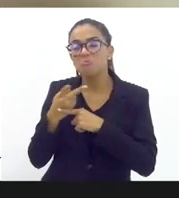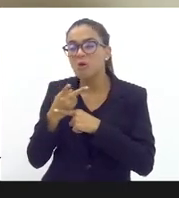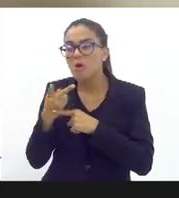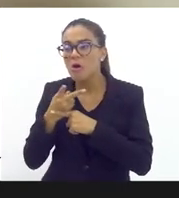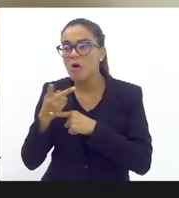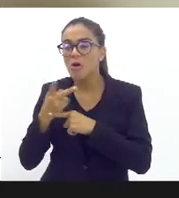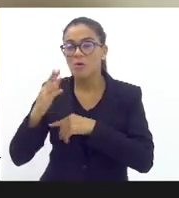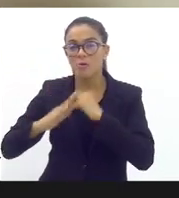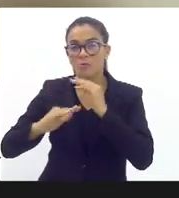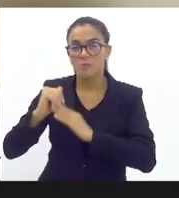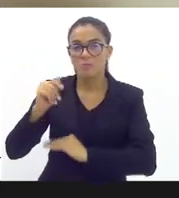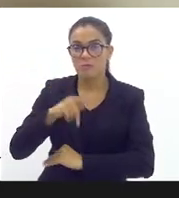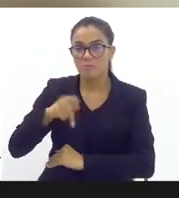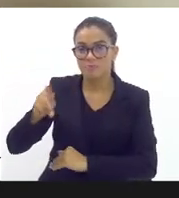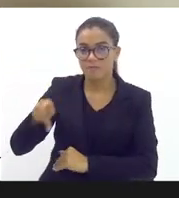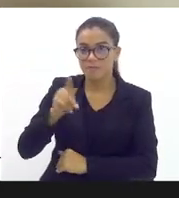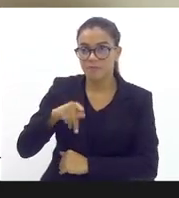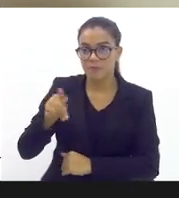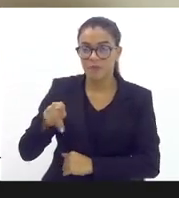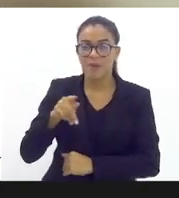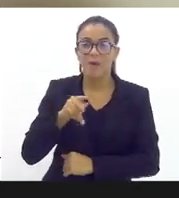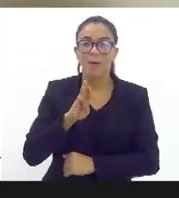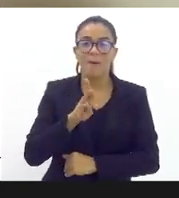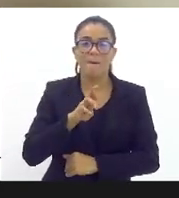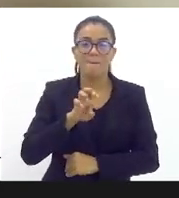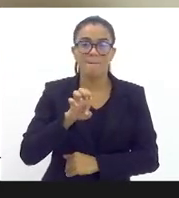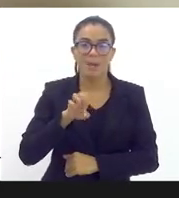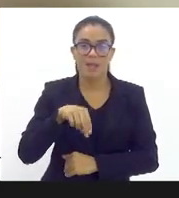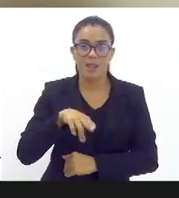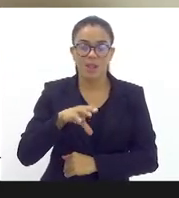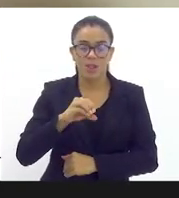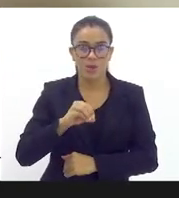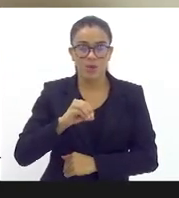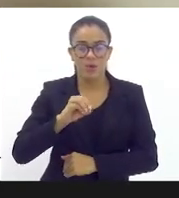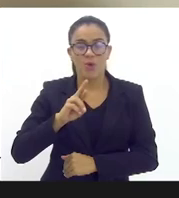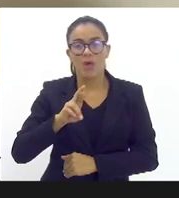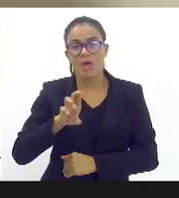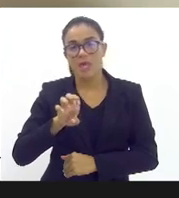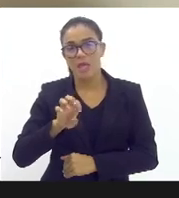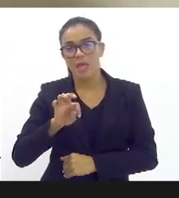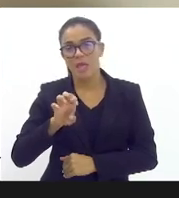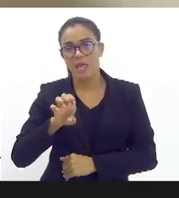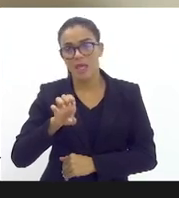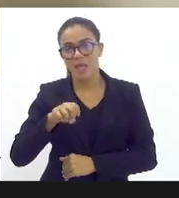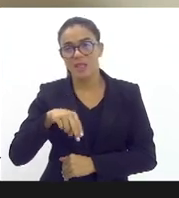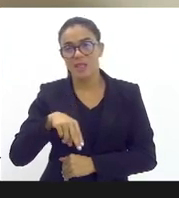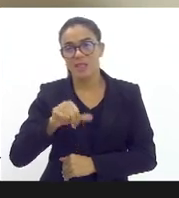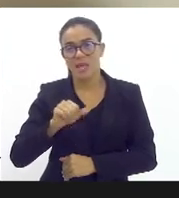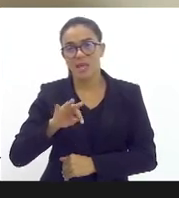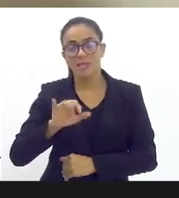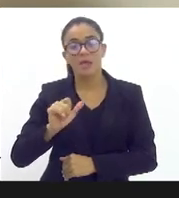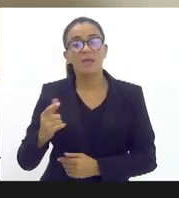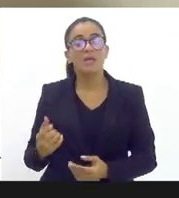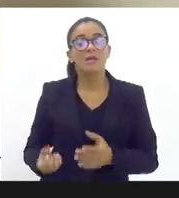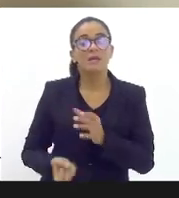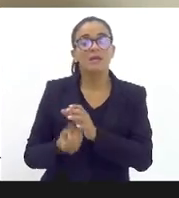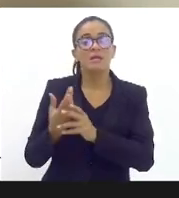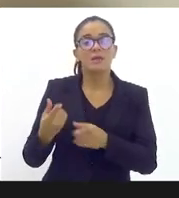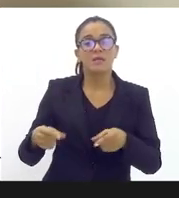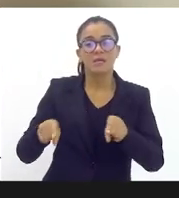os professores Breno e Renato, que conduziam o Transgarçone, e criamos uma